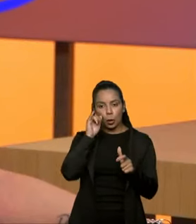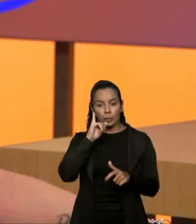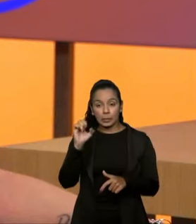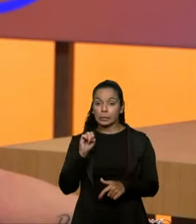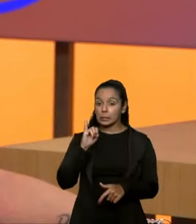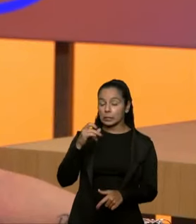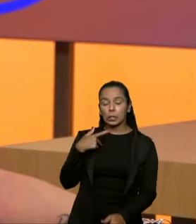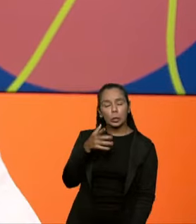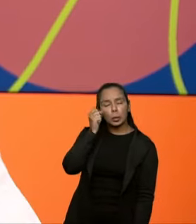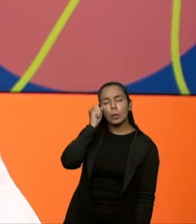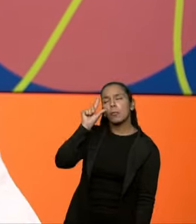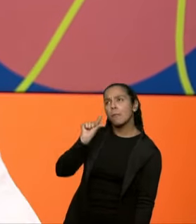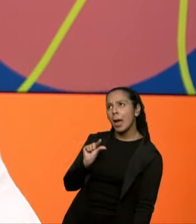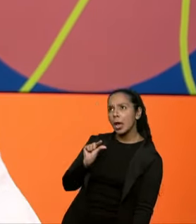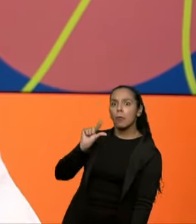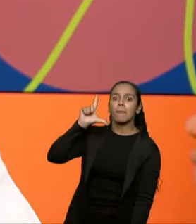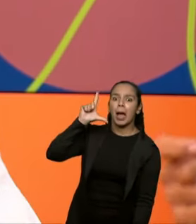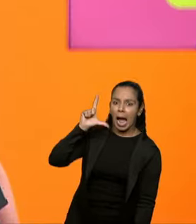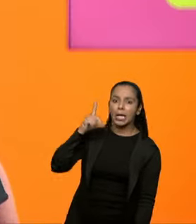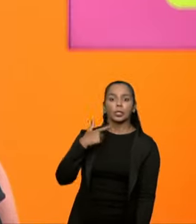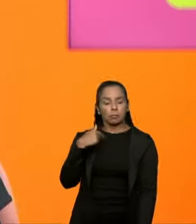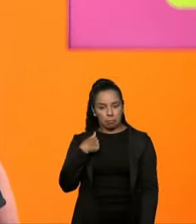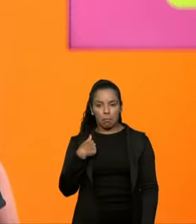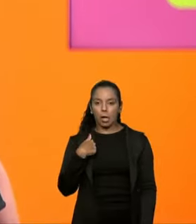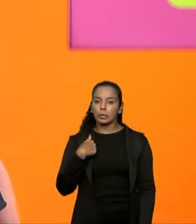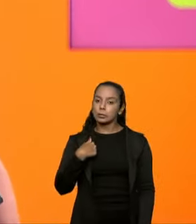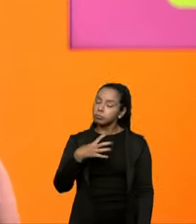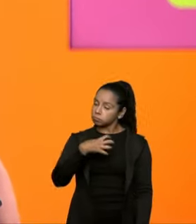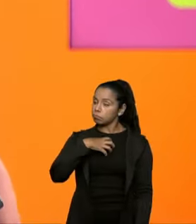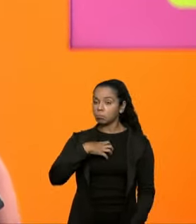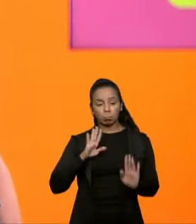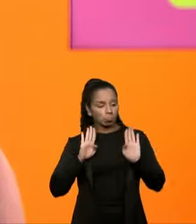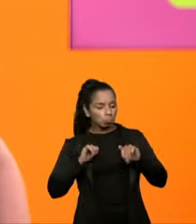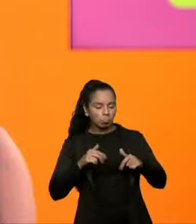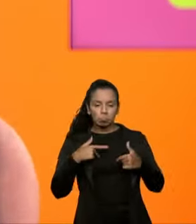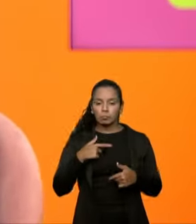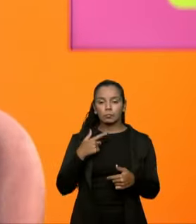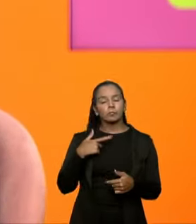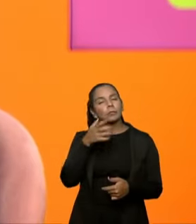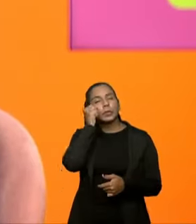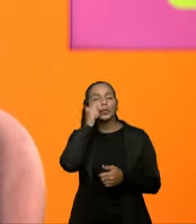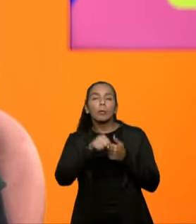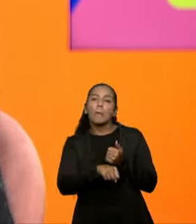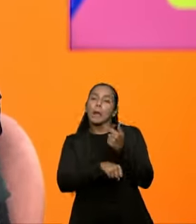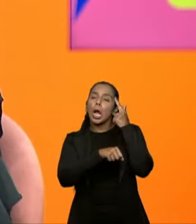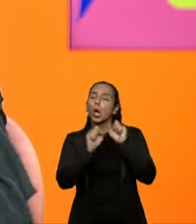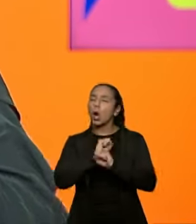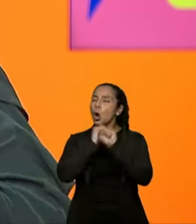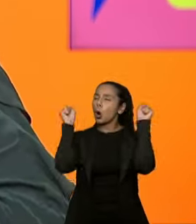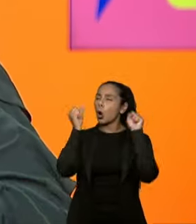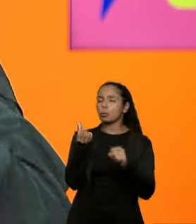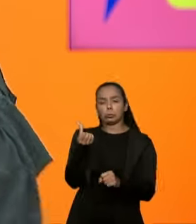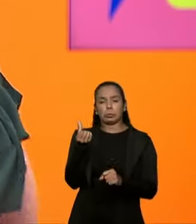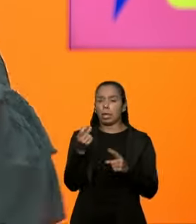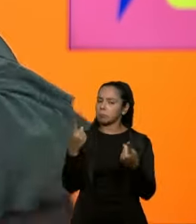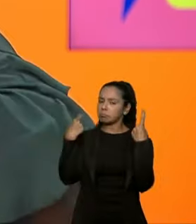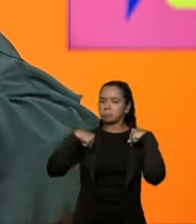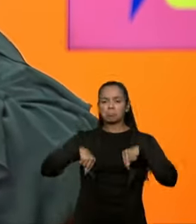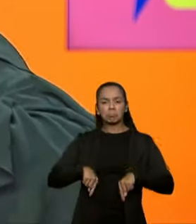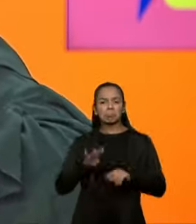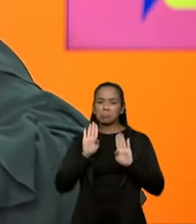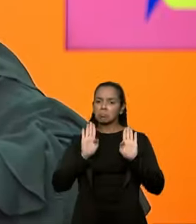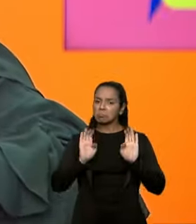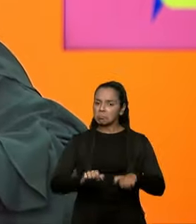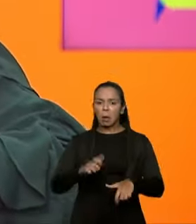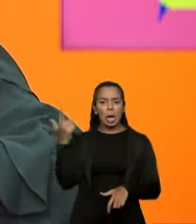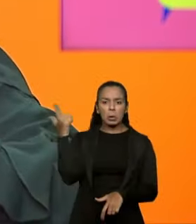menos ou durmo mais, mas eu estou muito bem com este horário, eu durmo meia-noite, acordo às 6, estou bem fisicamente e mentalmente